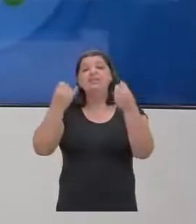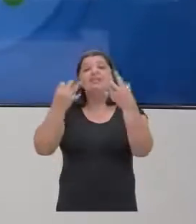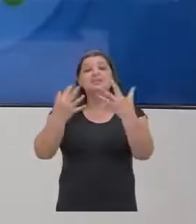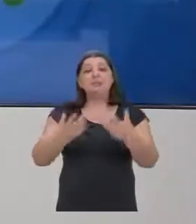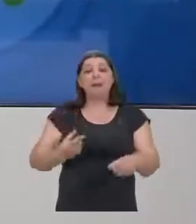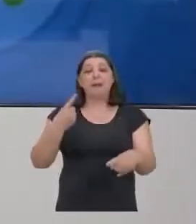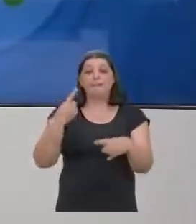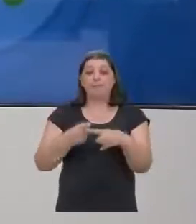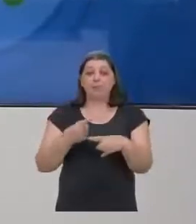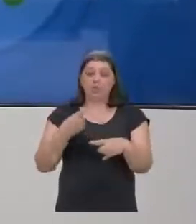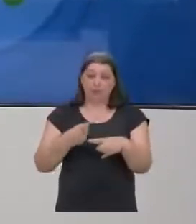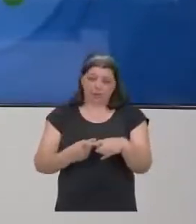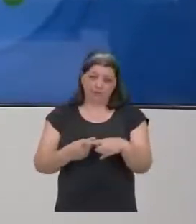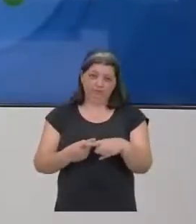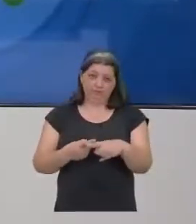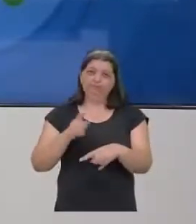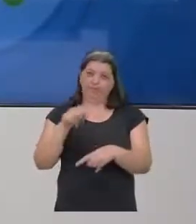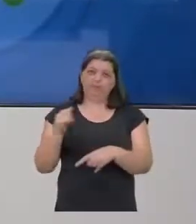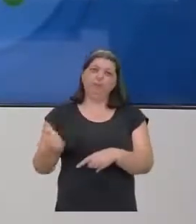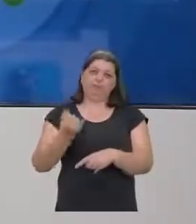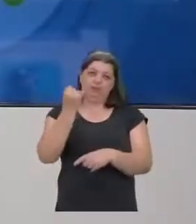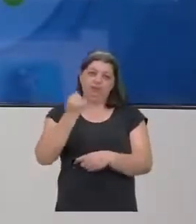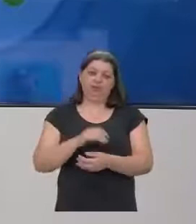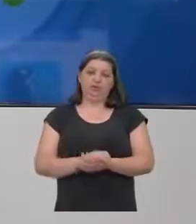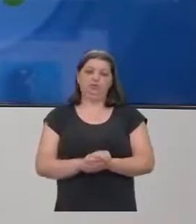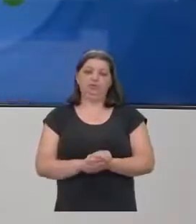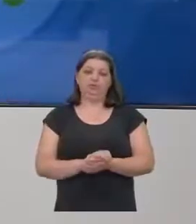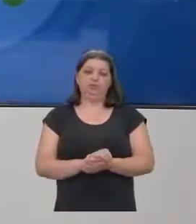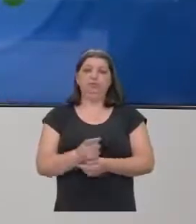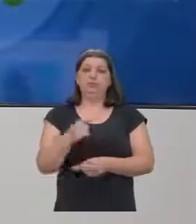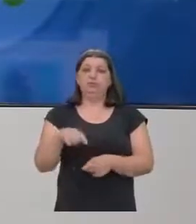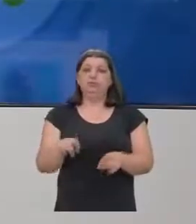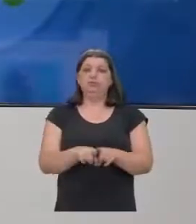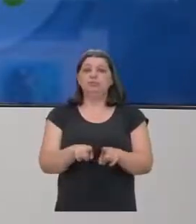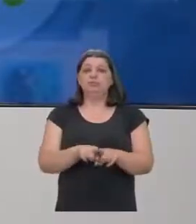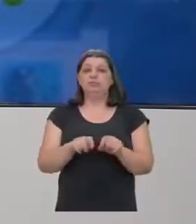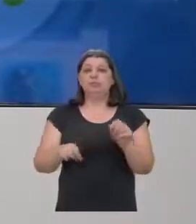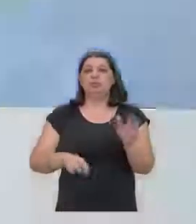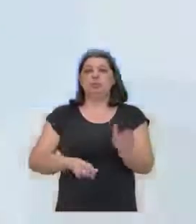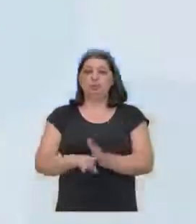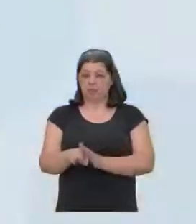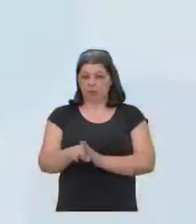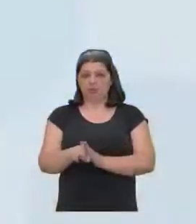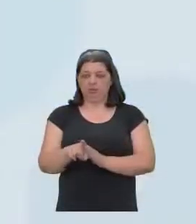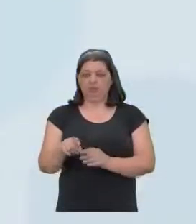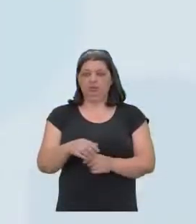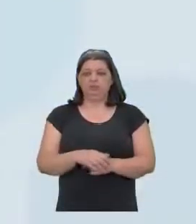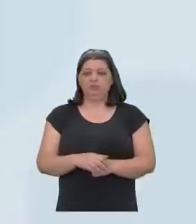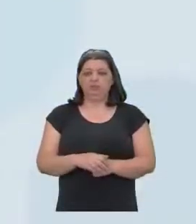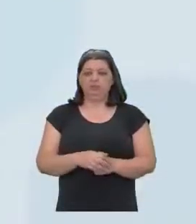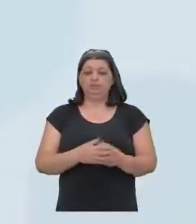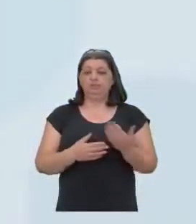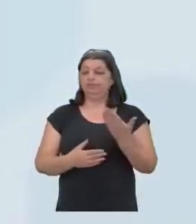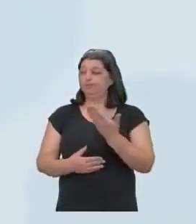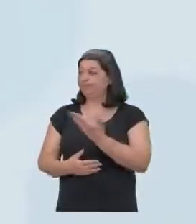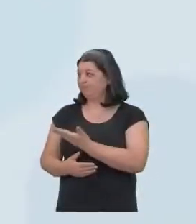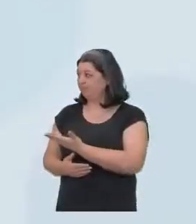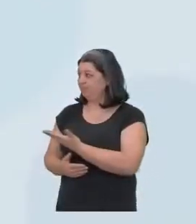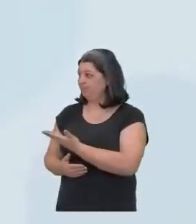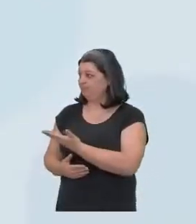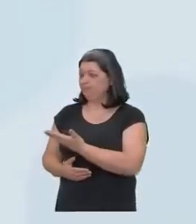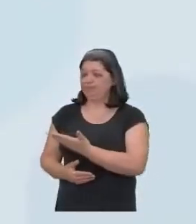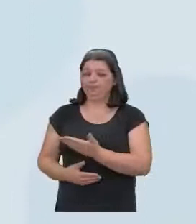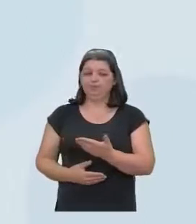da pergunta que é importantíssimo. E para você se posicionar agora, uma questão polêmica na tela.